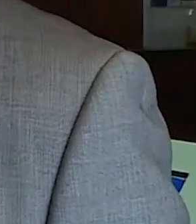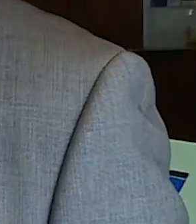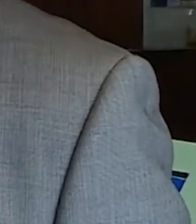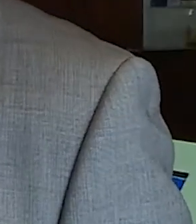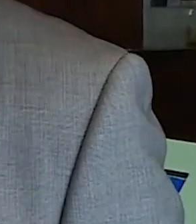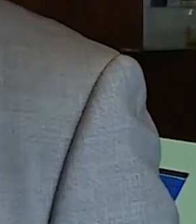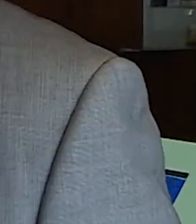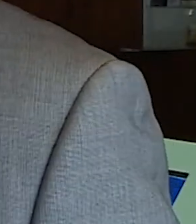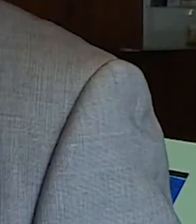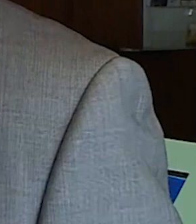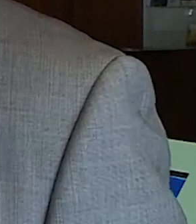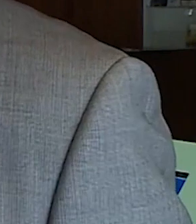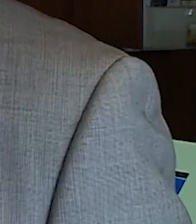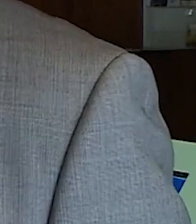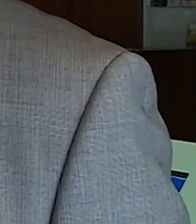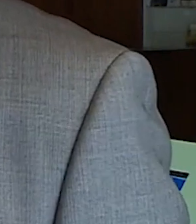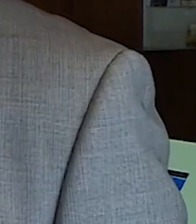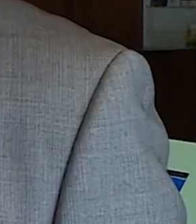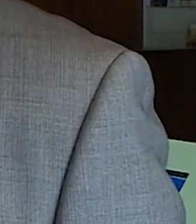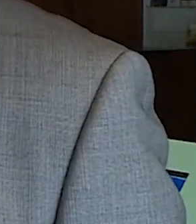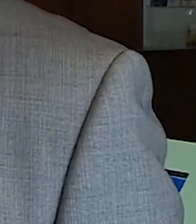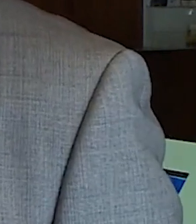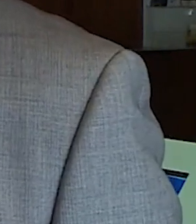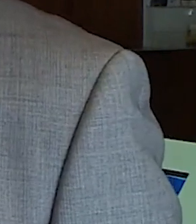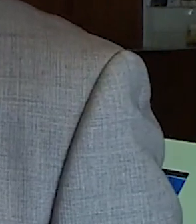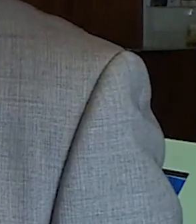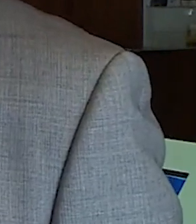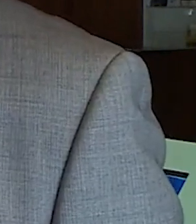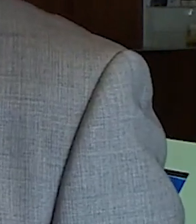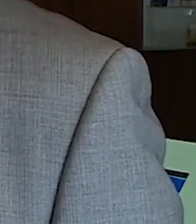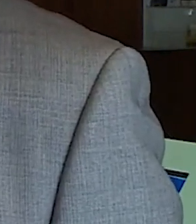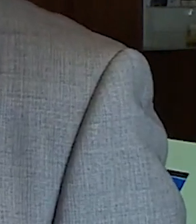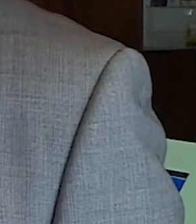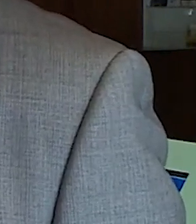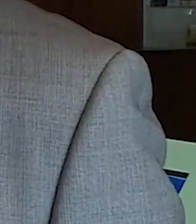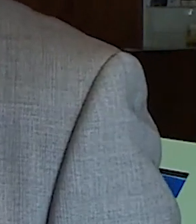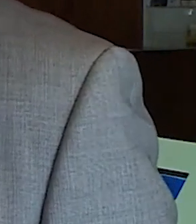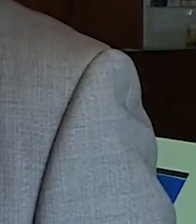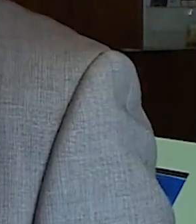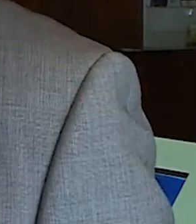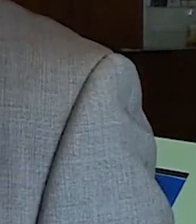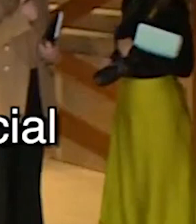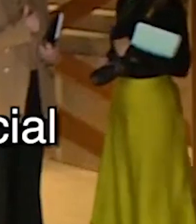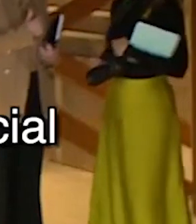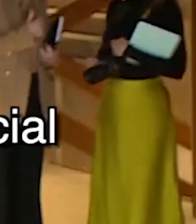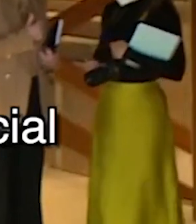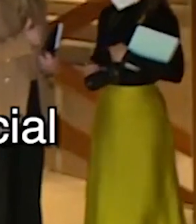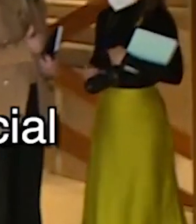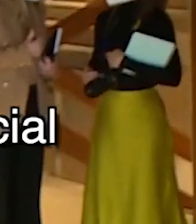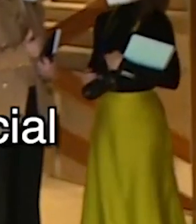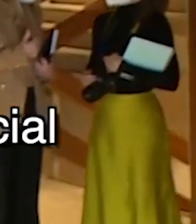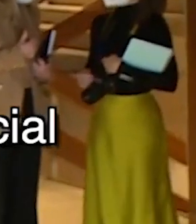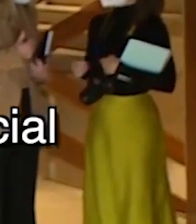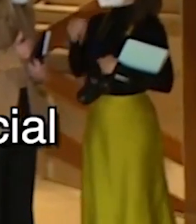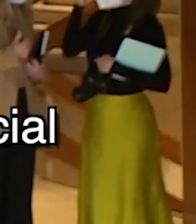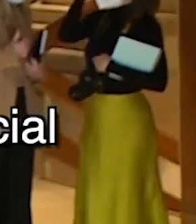o foco do seu trabalho, mas também o diálogo com o próprio texto, e o texto como diálogo connosco. I think this is